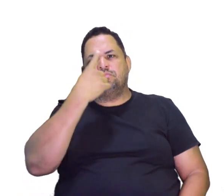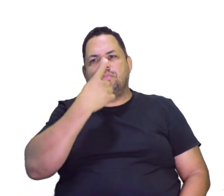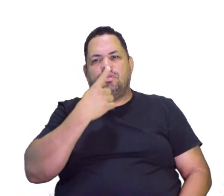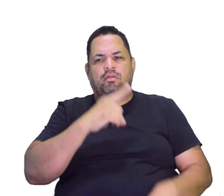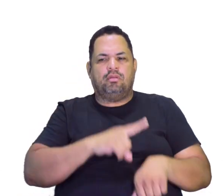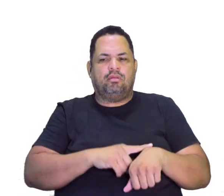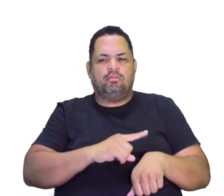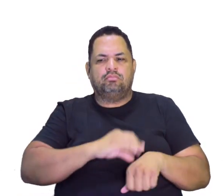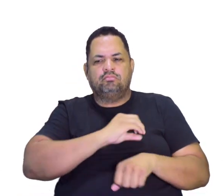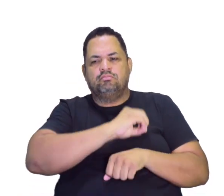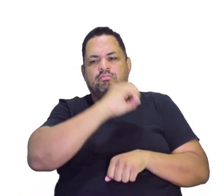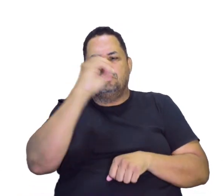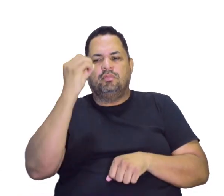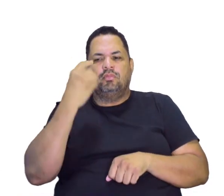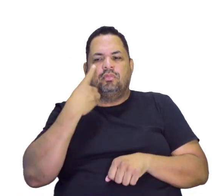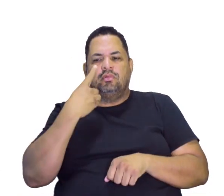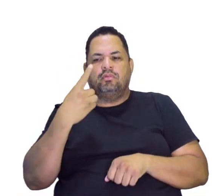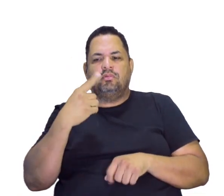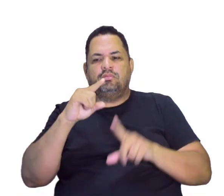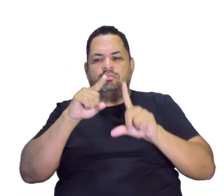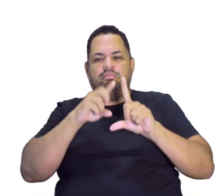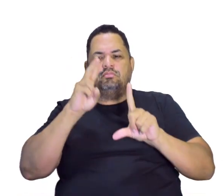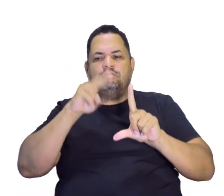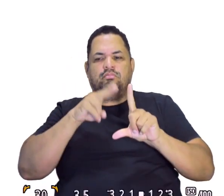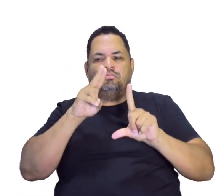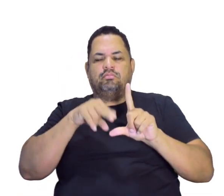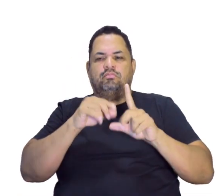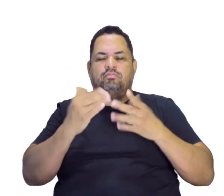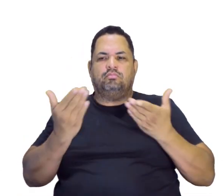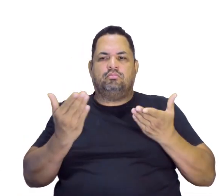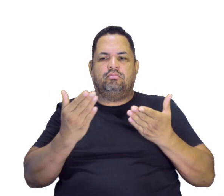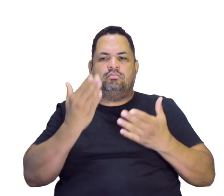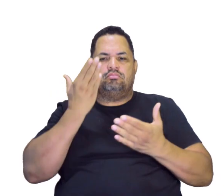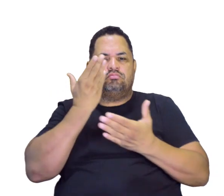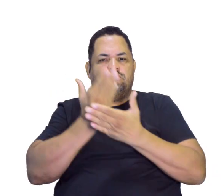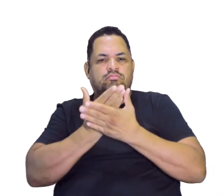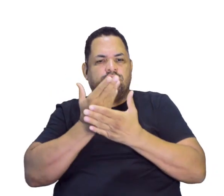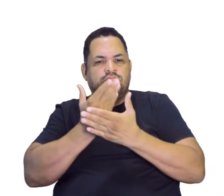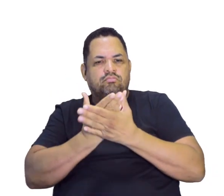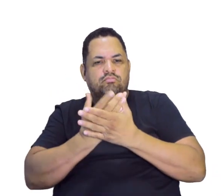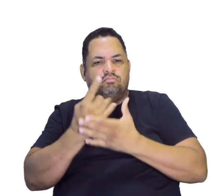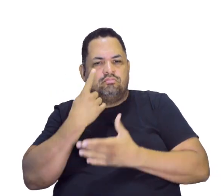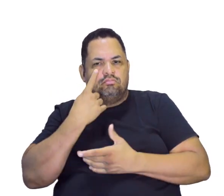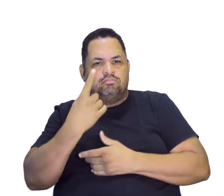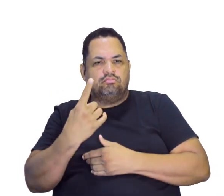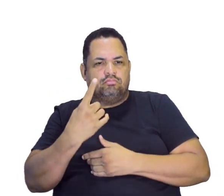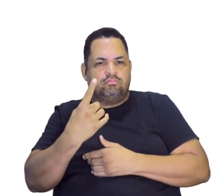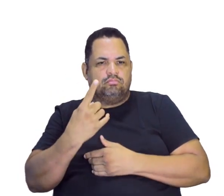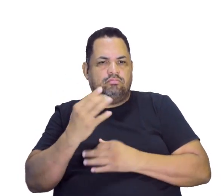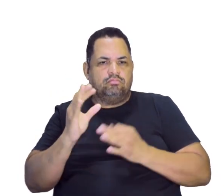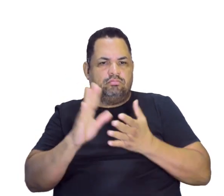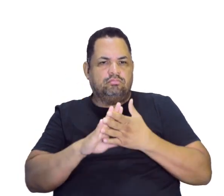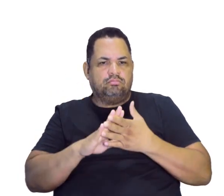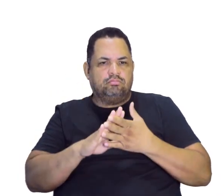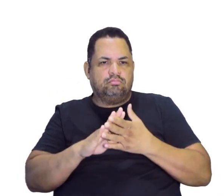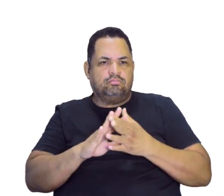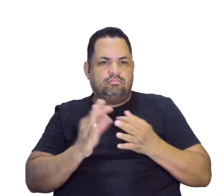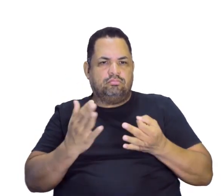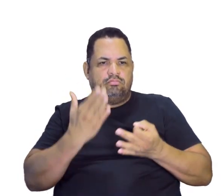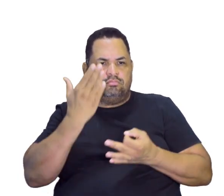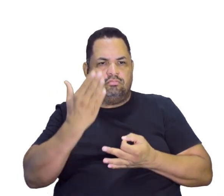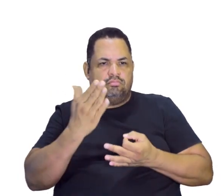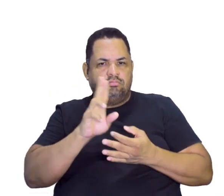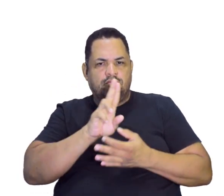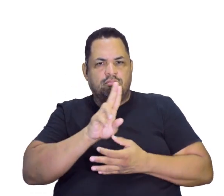quadro e aí assim estudando ele observando E aí chegou a a